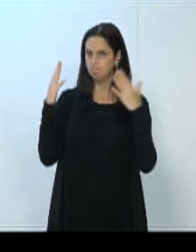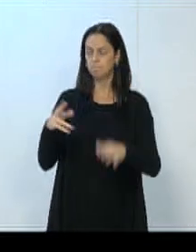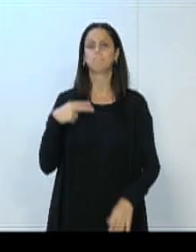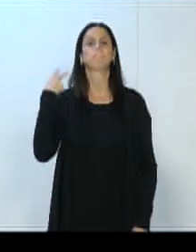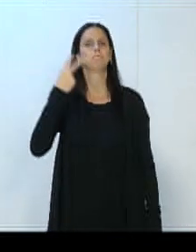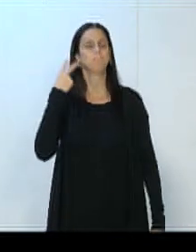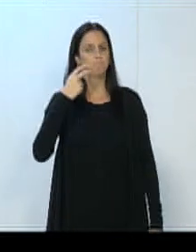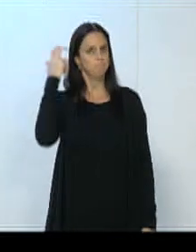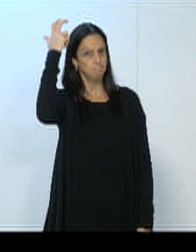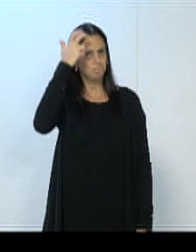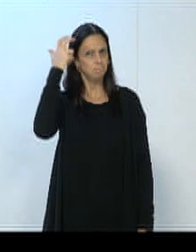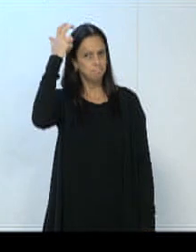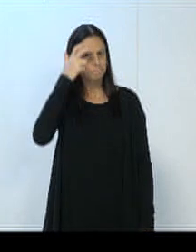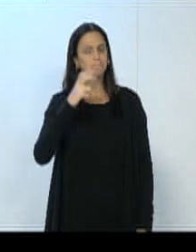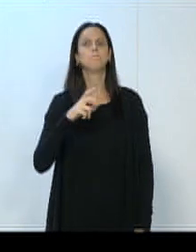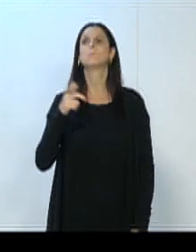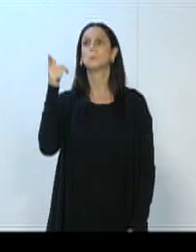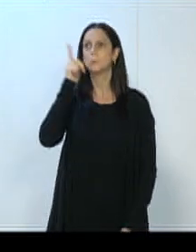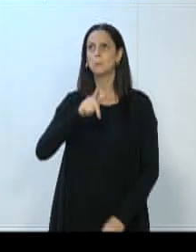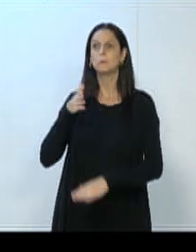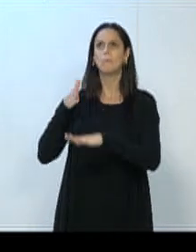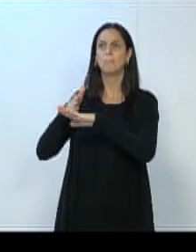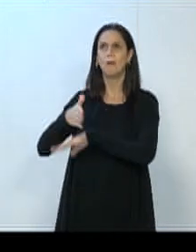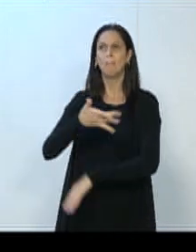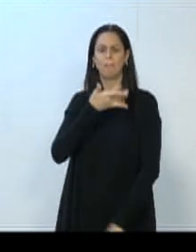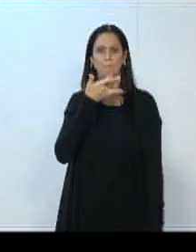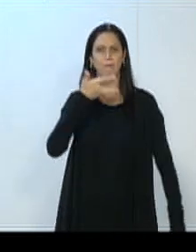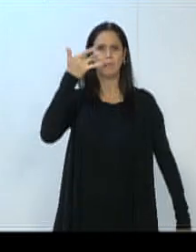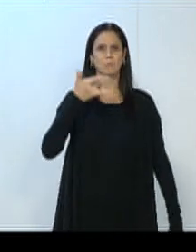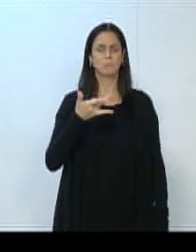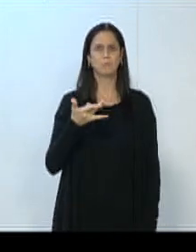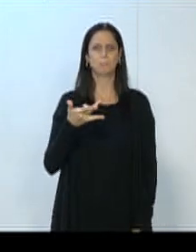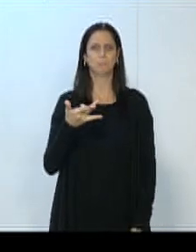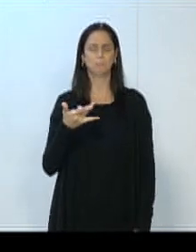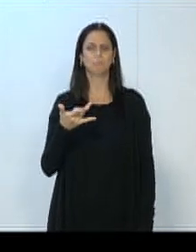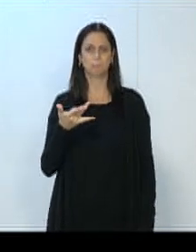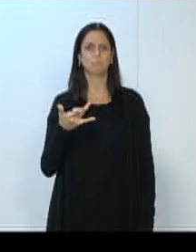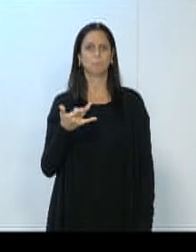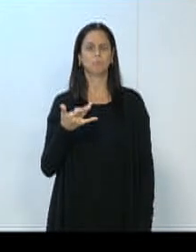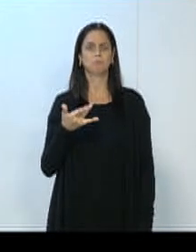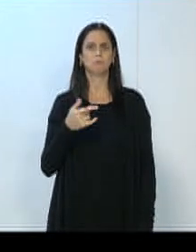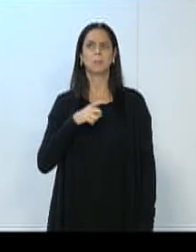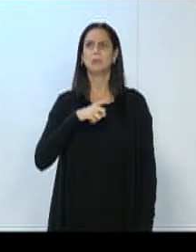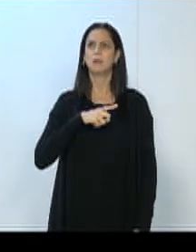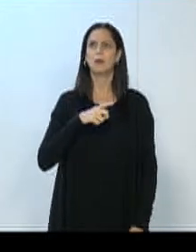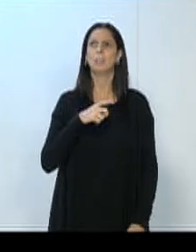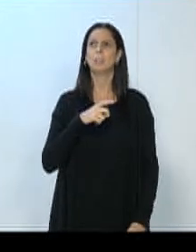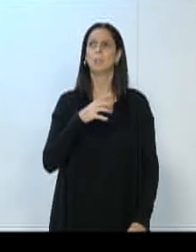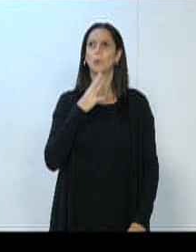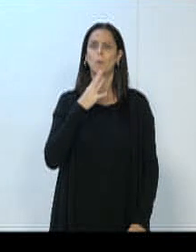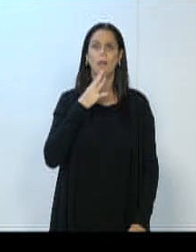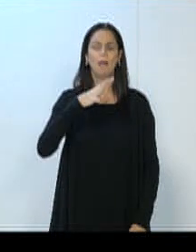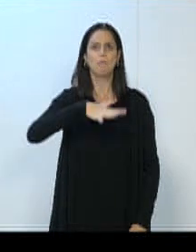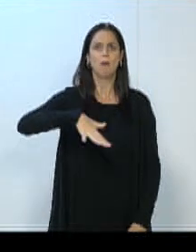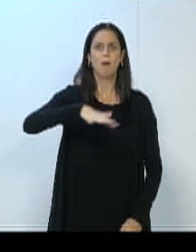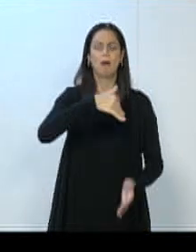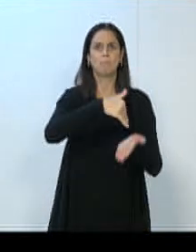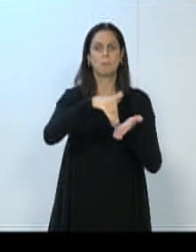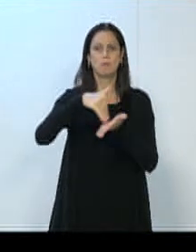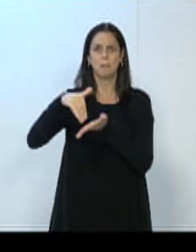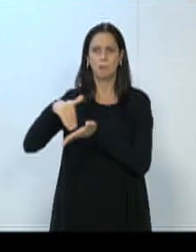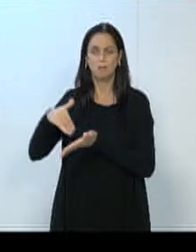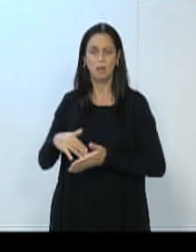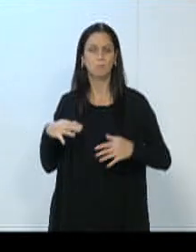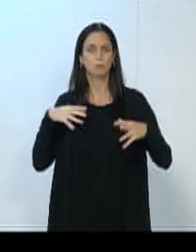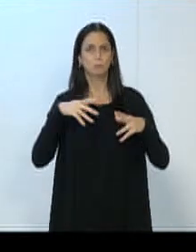alemão que tem um acesso fácil né com o governador com vários secretários com as secretarias e